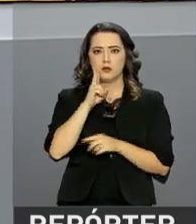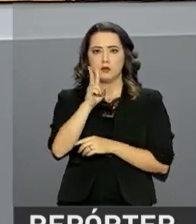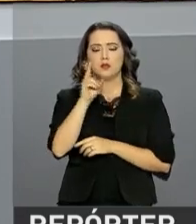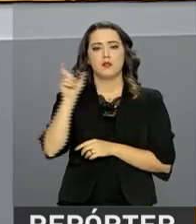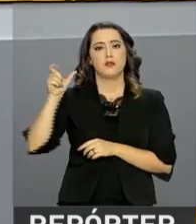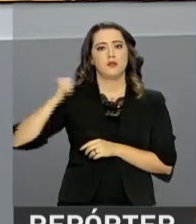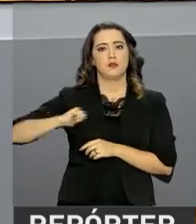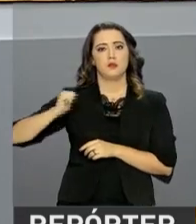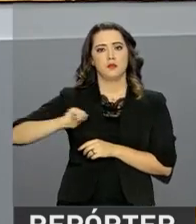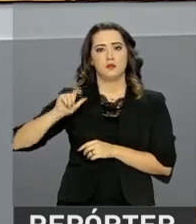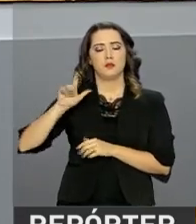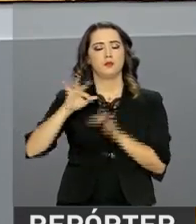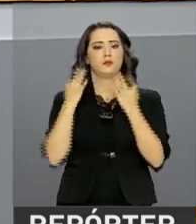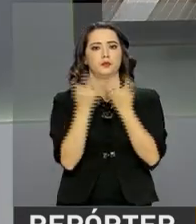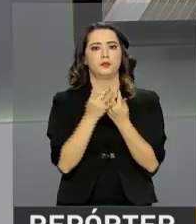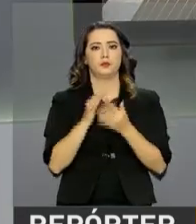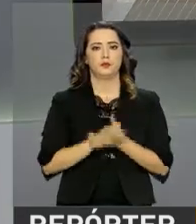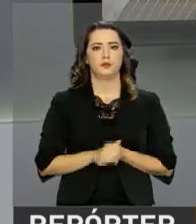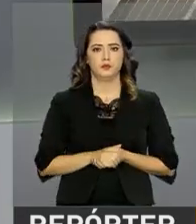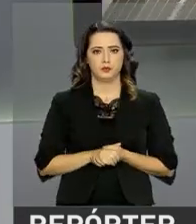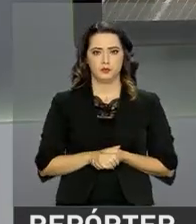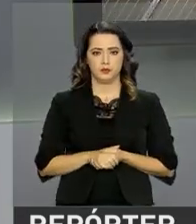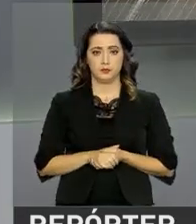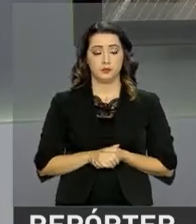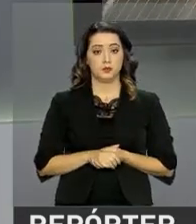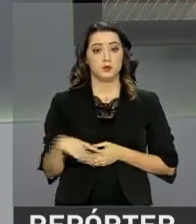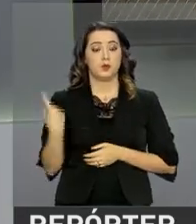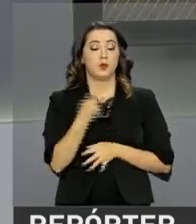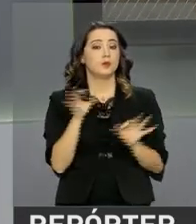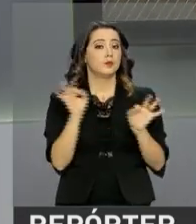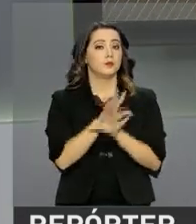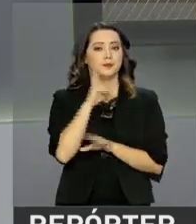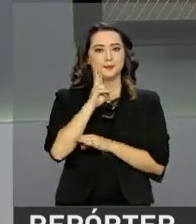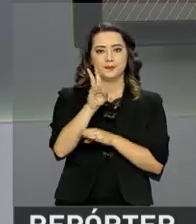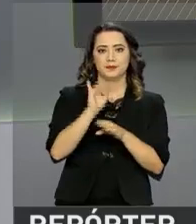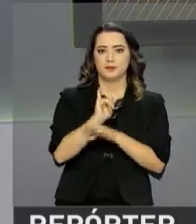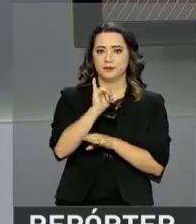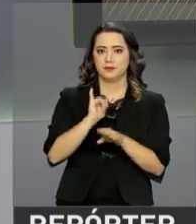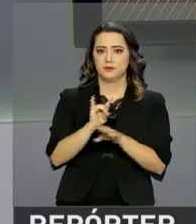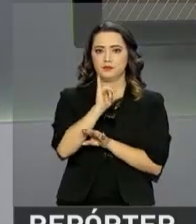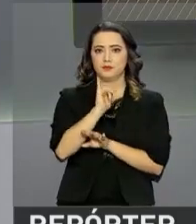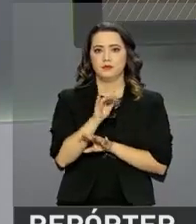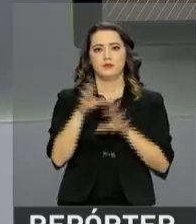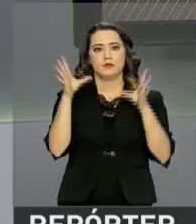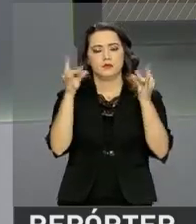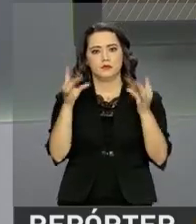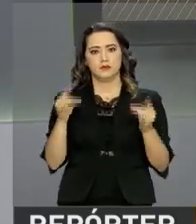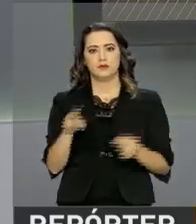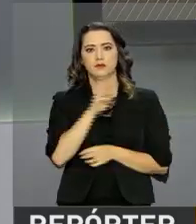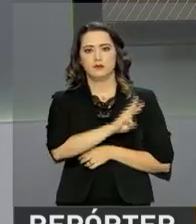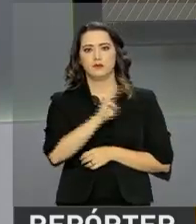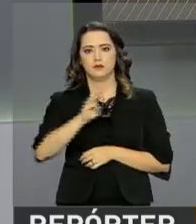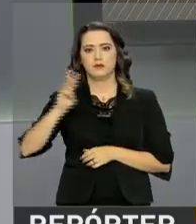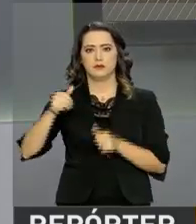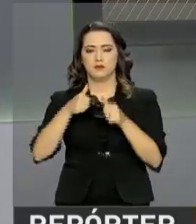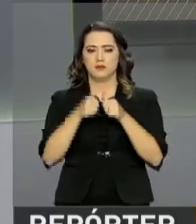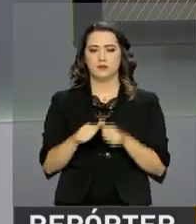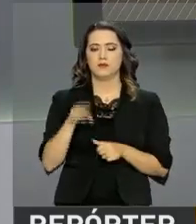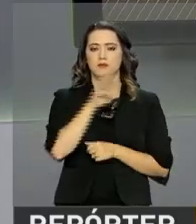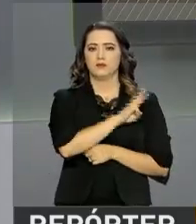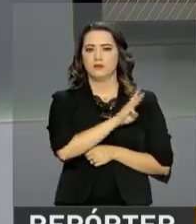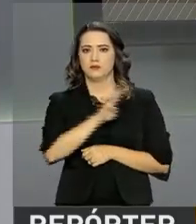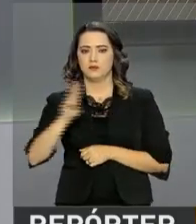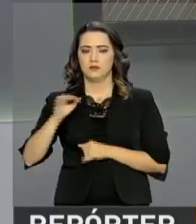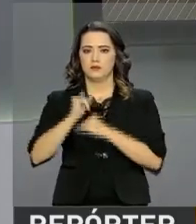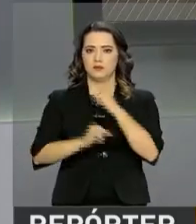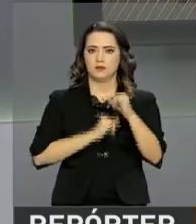bolsa família no facebook nós ficamos por aqui você pode rever as reportagens no youtube e toda nossa programação também está na